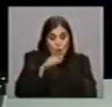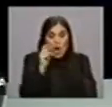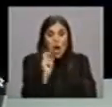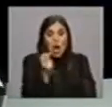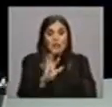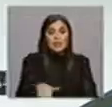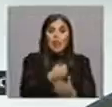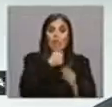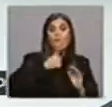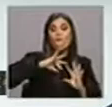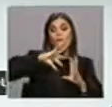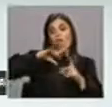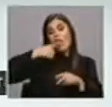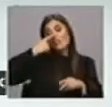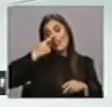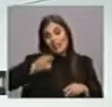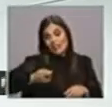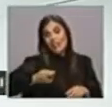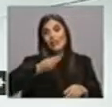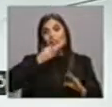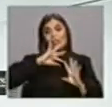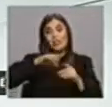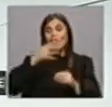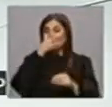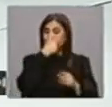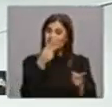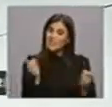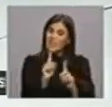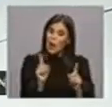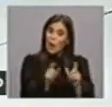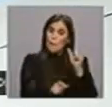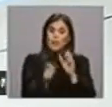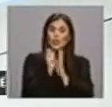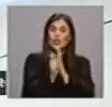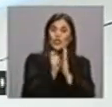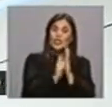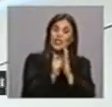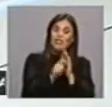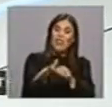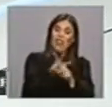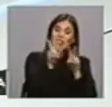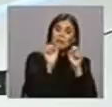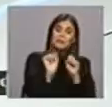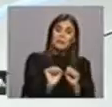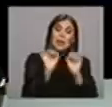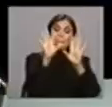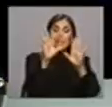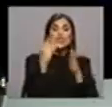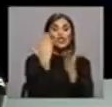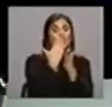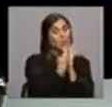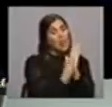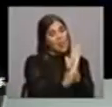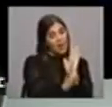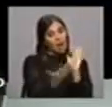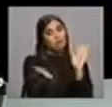Marte parecido com a Terra. Portanto, não é para desanimar a senhora Elon Musk e outros escritores de ficção científica, mas este estudo torna muito